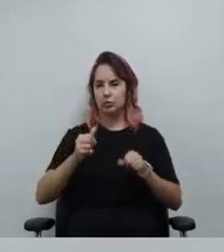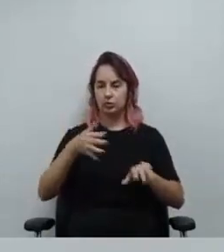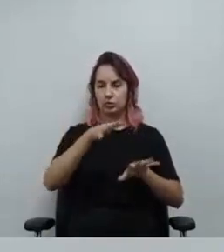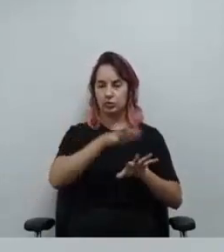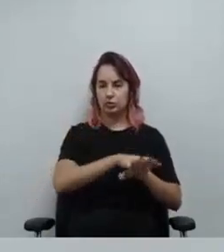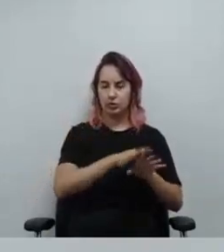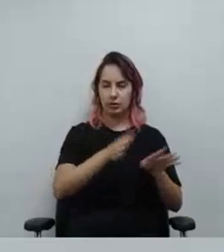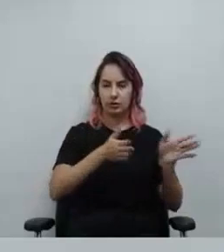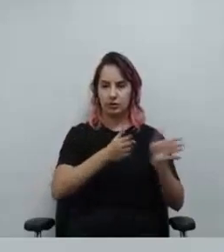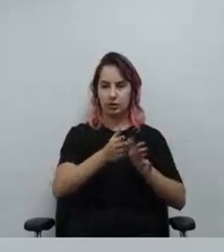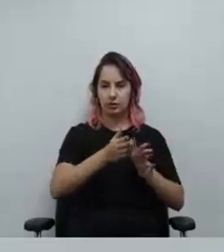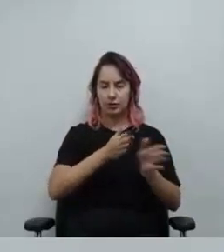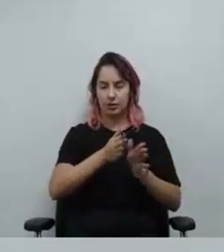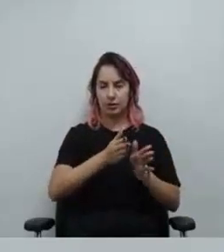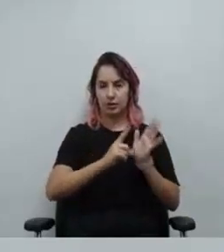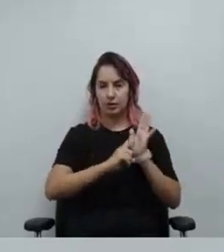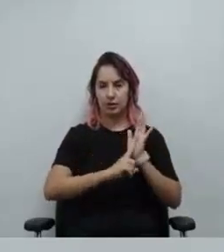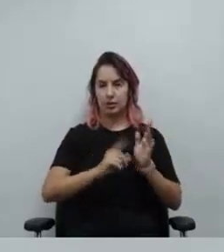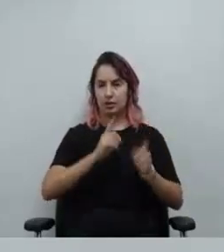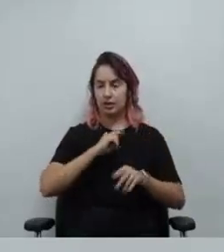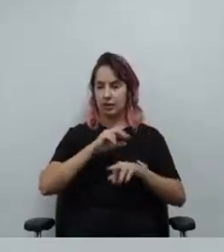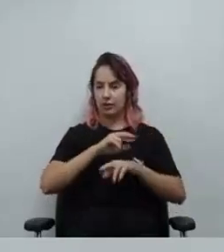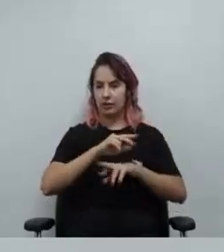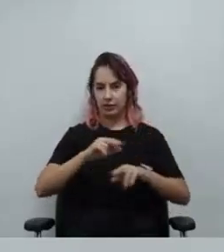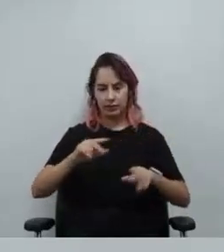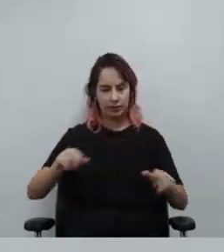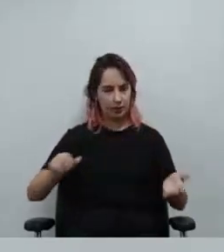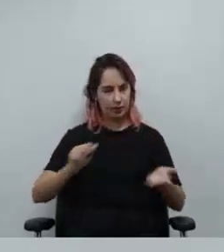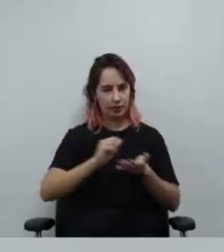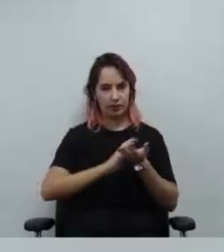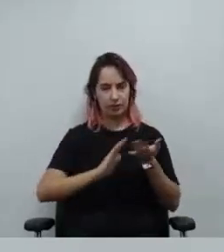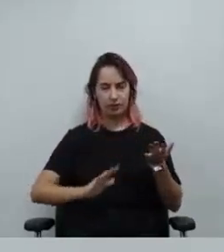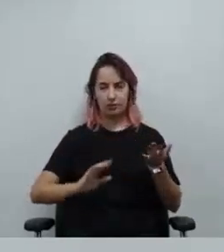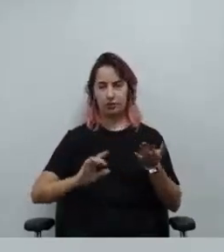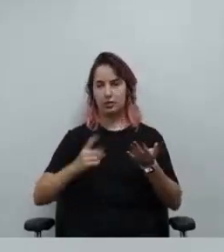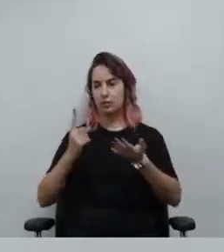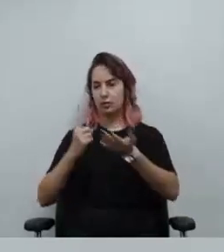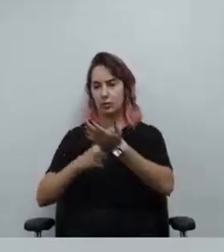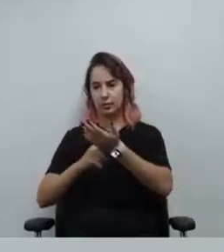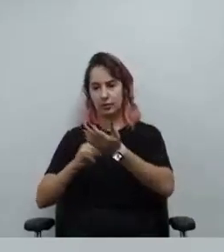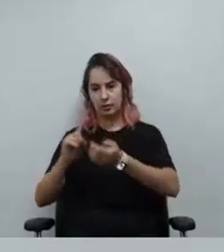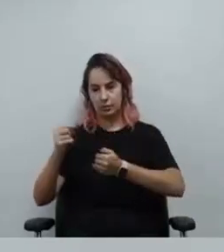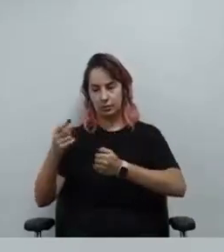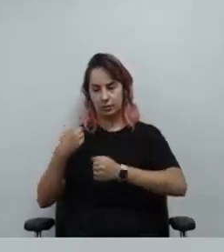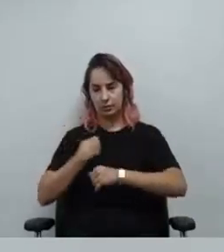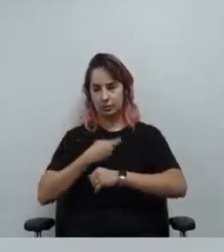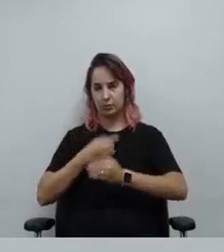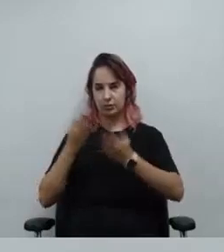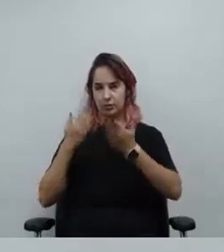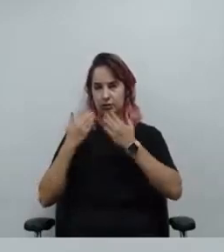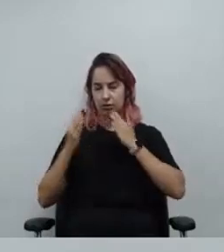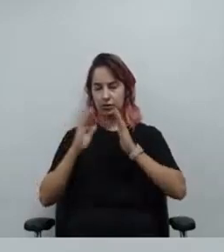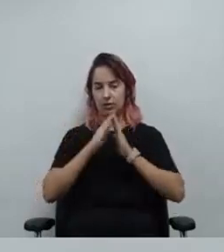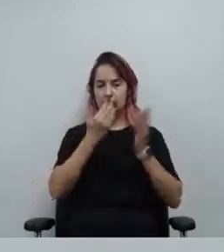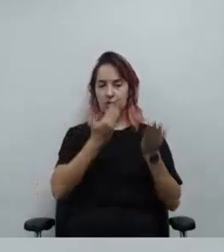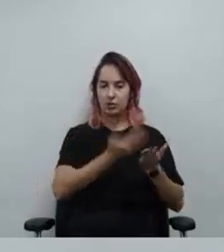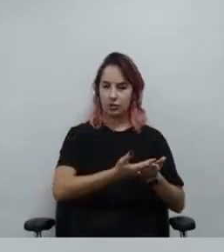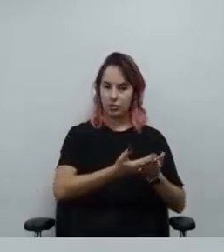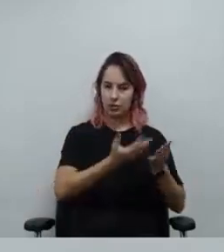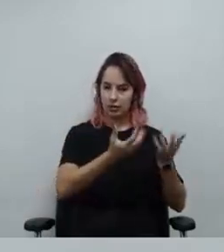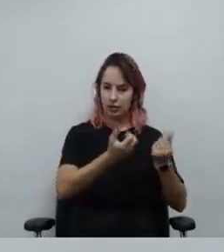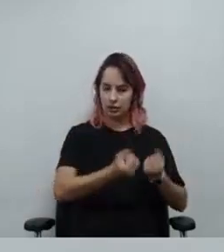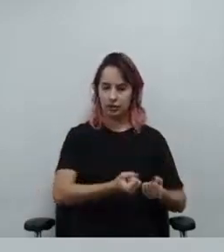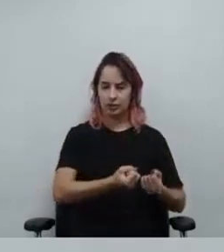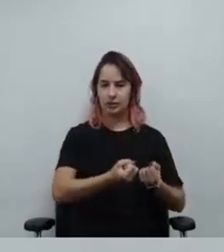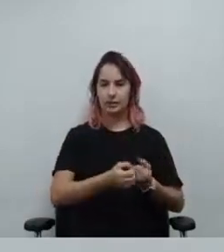exposição. Enfim, são muitas as atividades, né? Combinei aqui com o Paulo também, depois a gente dialogar. A escola tem sido muito receptiva, né? Claro que a